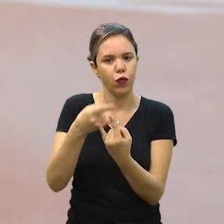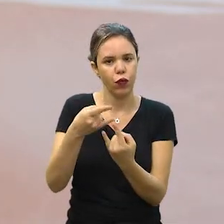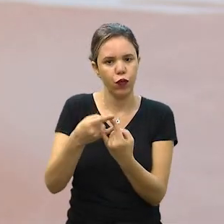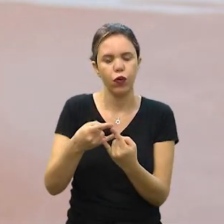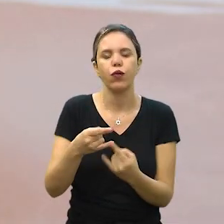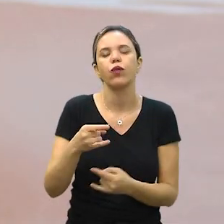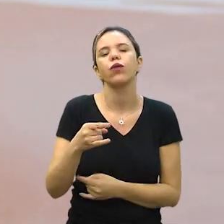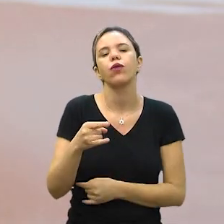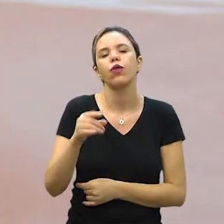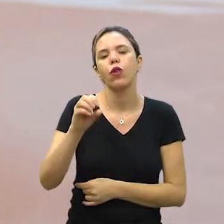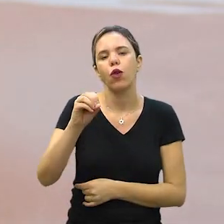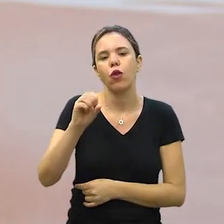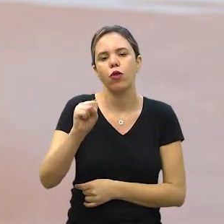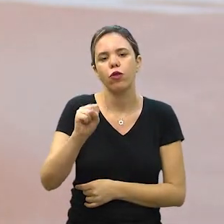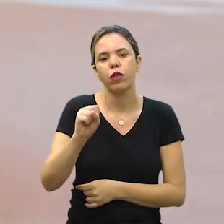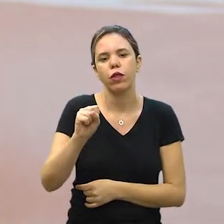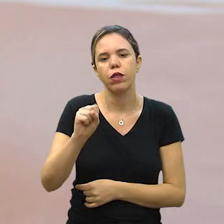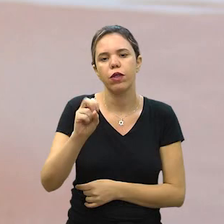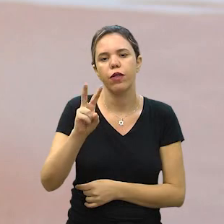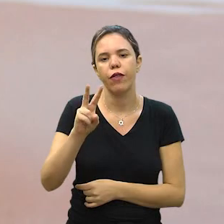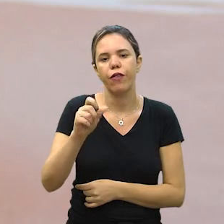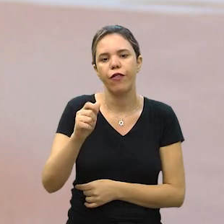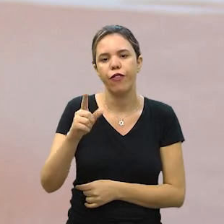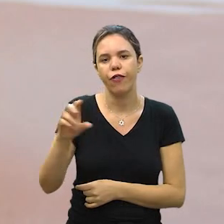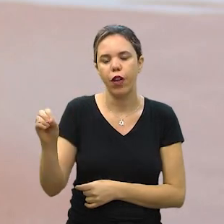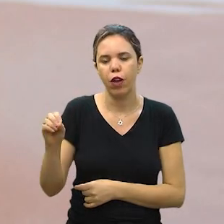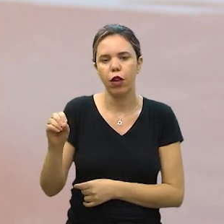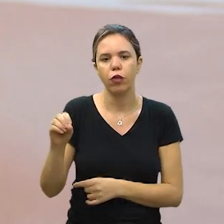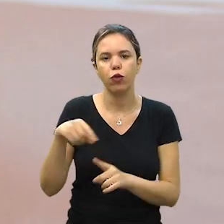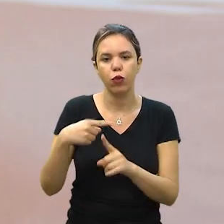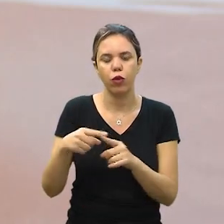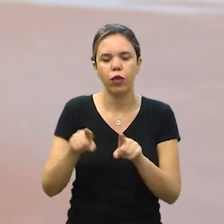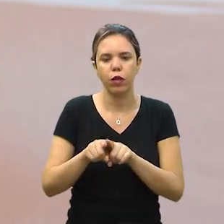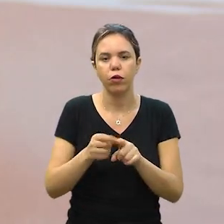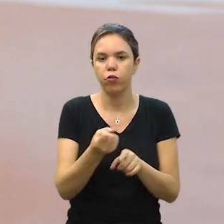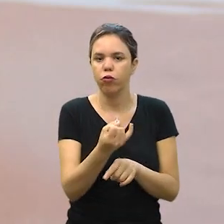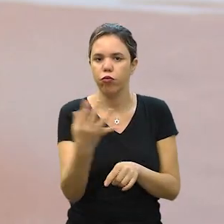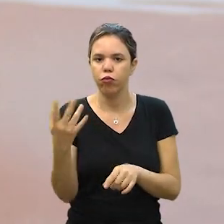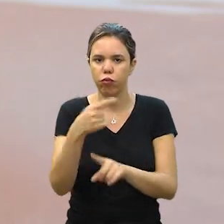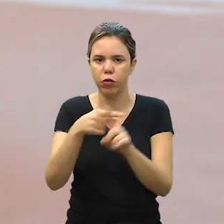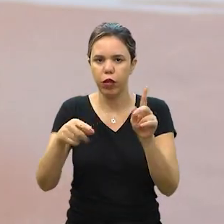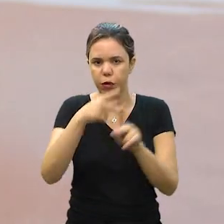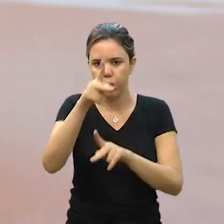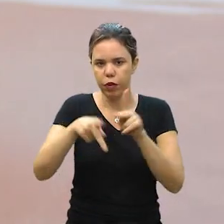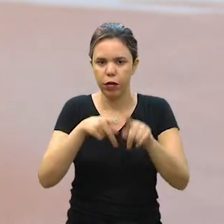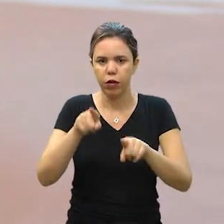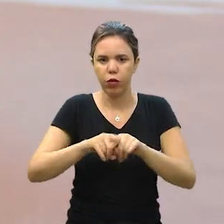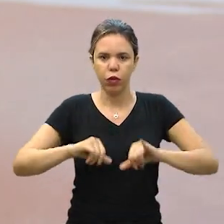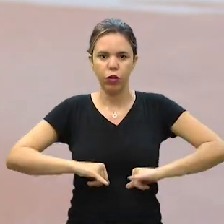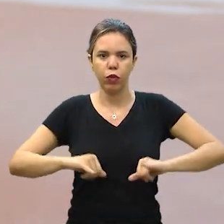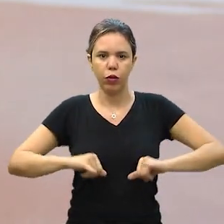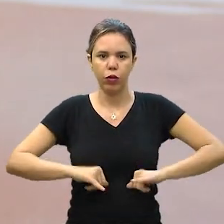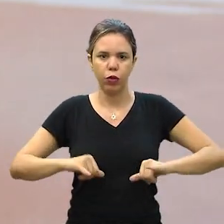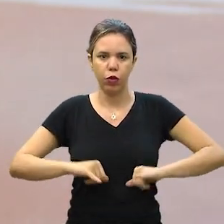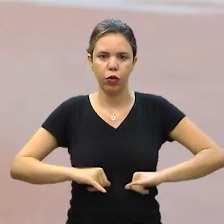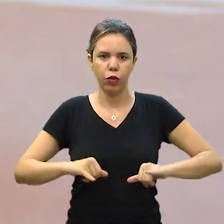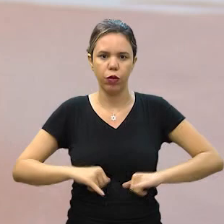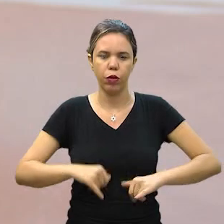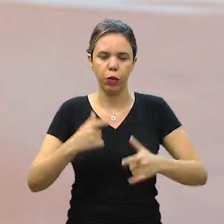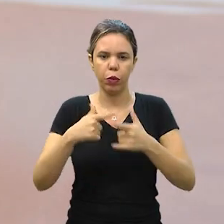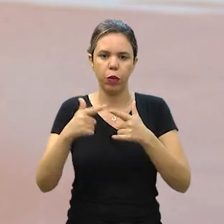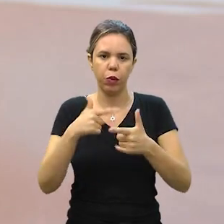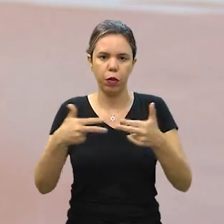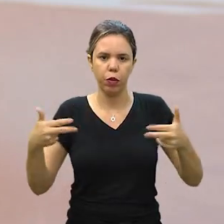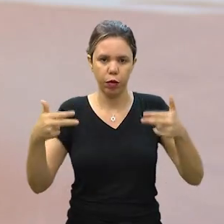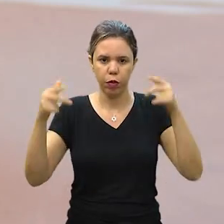Fiocruz, estima que de 1/3 a metade da população brasileira pode vir a sofrer alguma manifestação